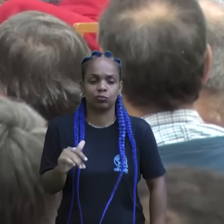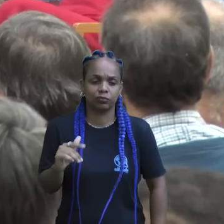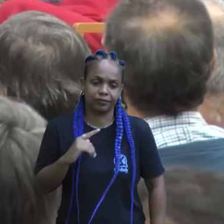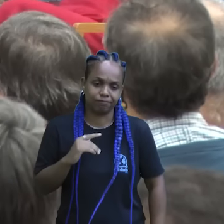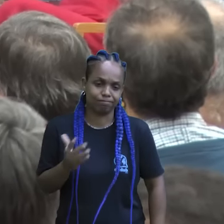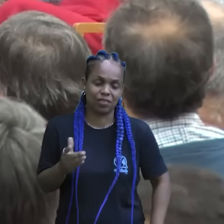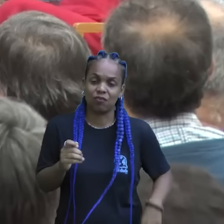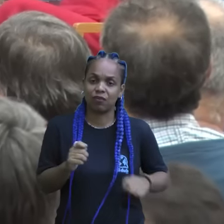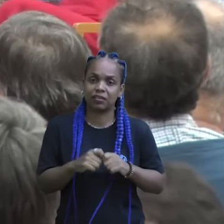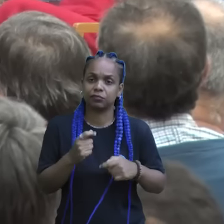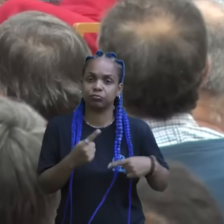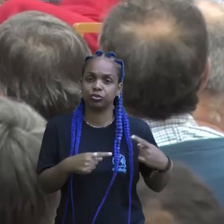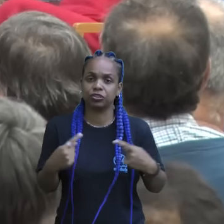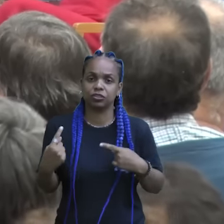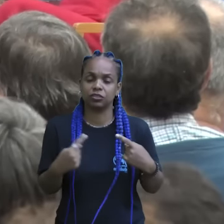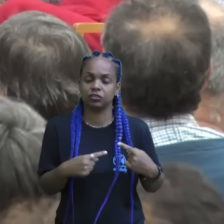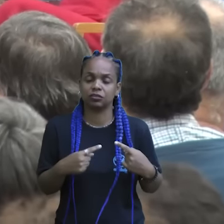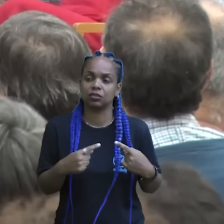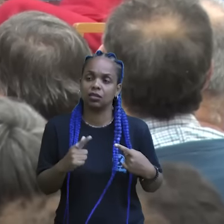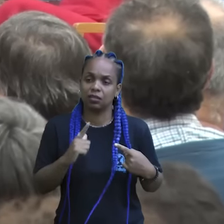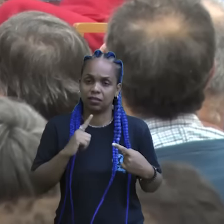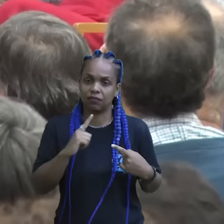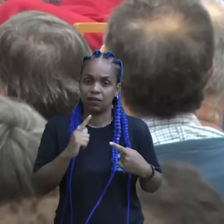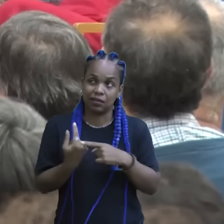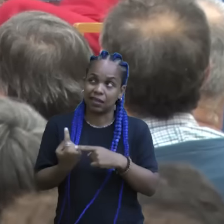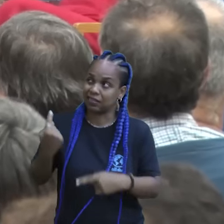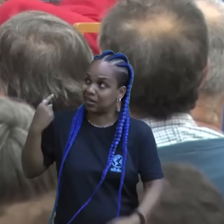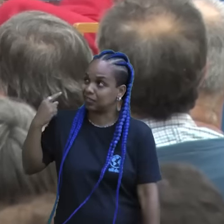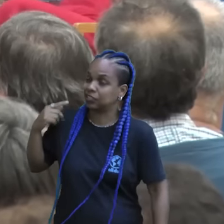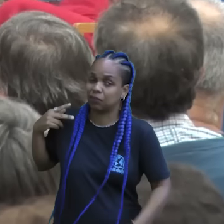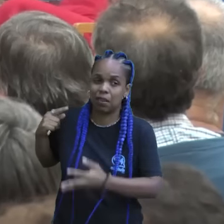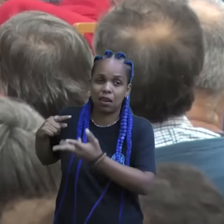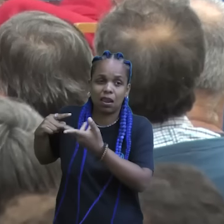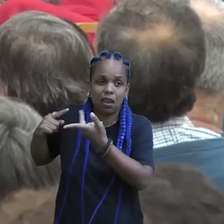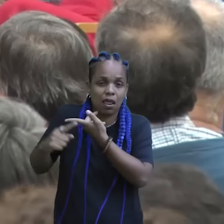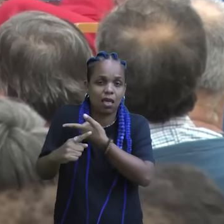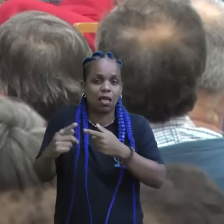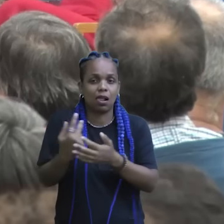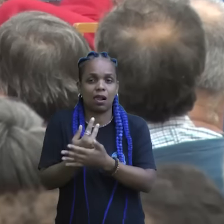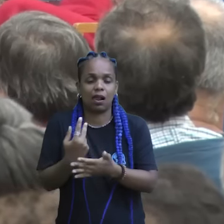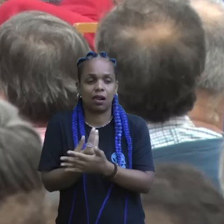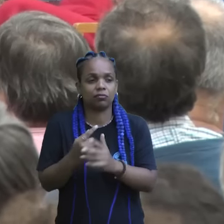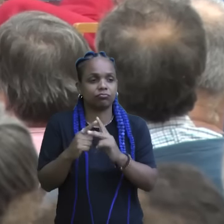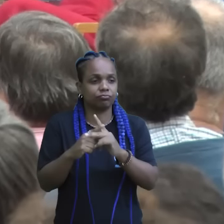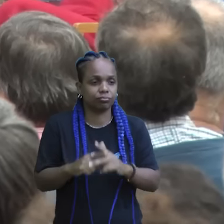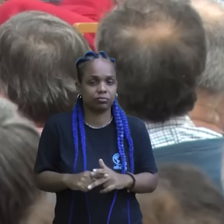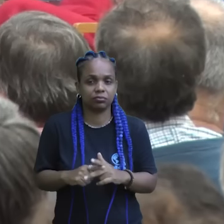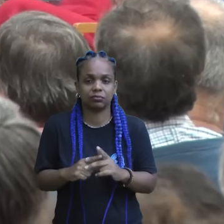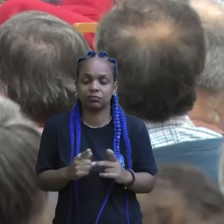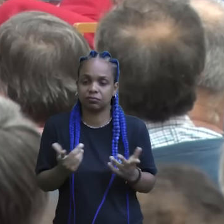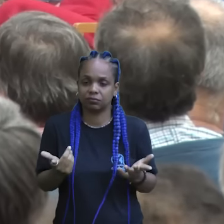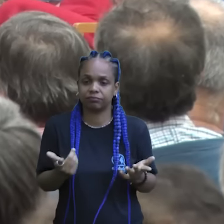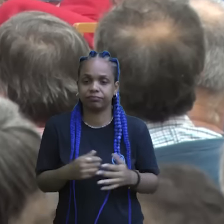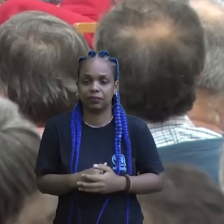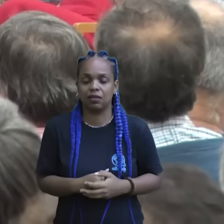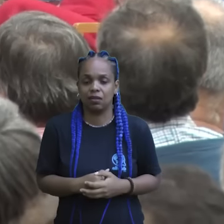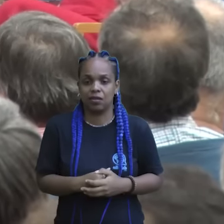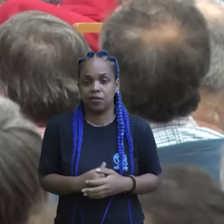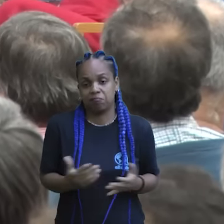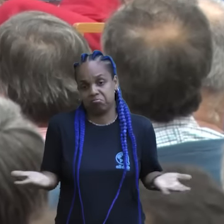um curso extra de cálculo. Então, eu acho que... Eu sempre digo que eu sou uma pessoa pessimista no